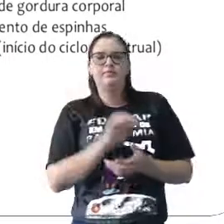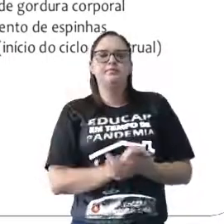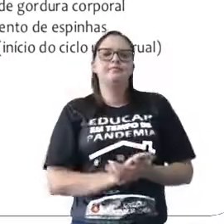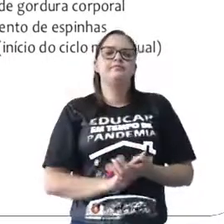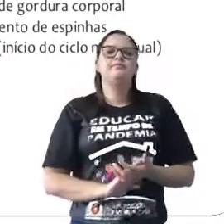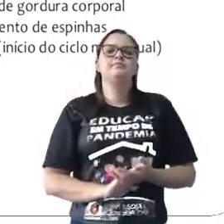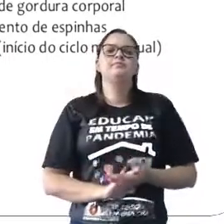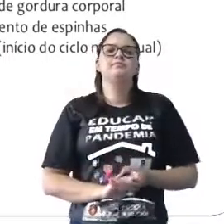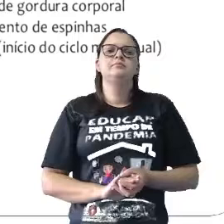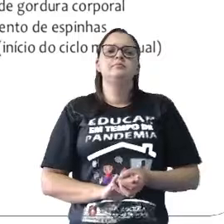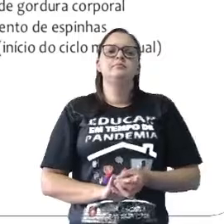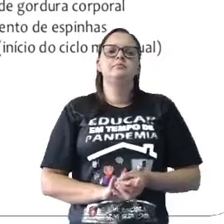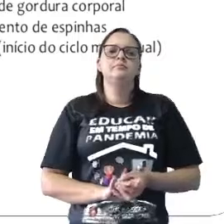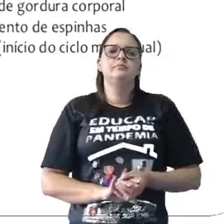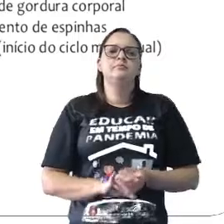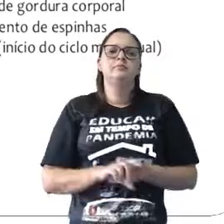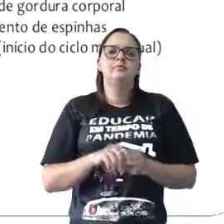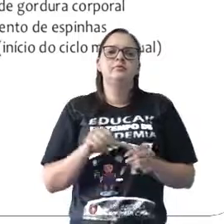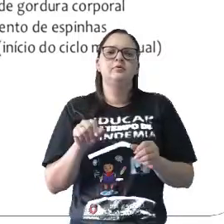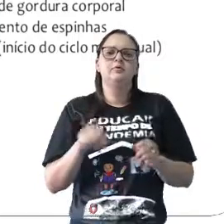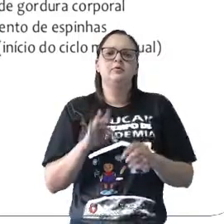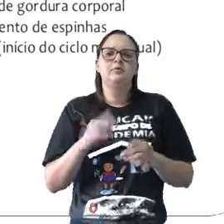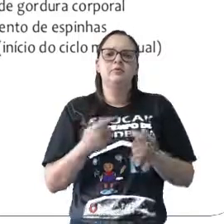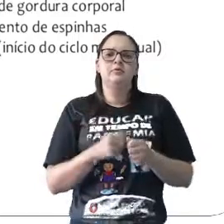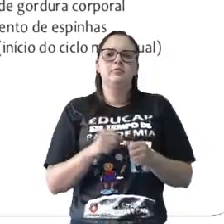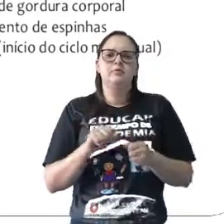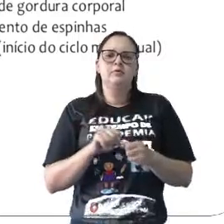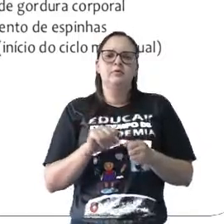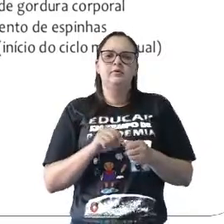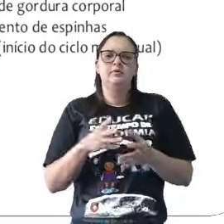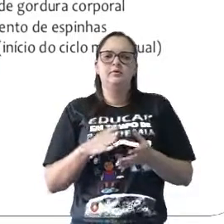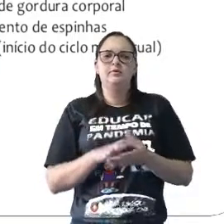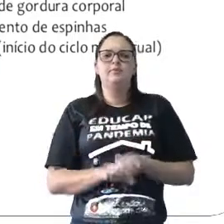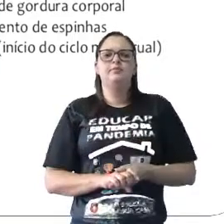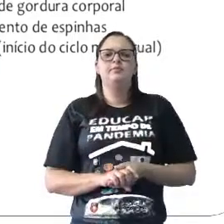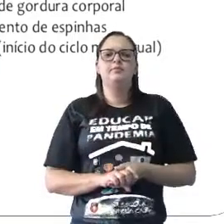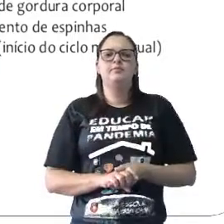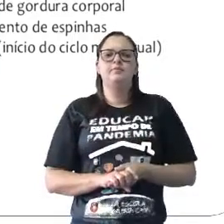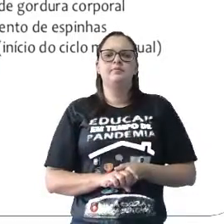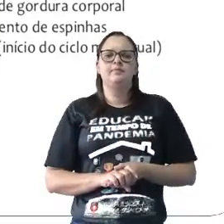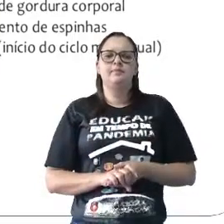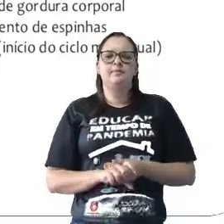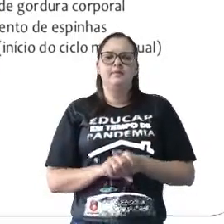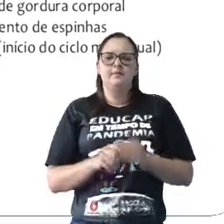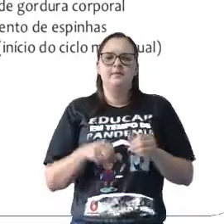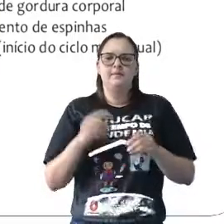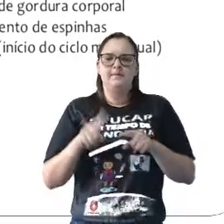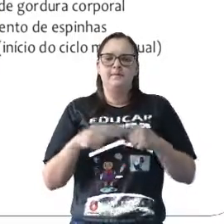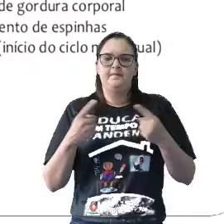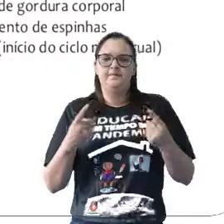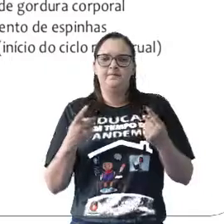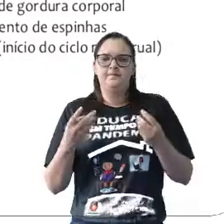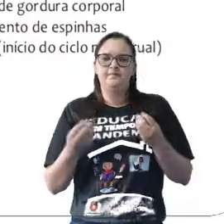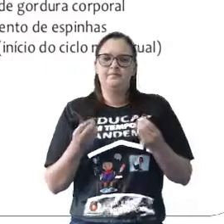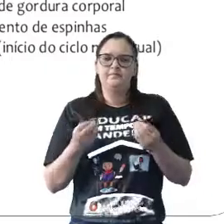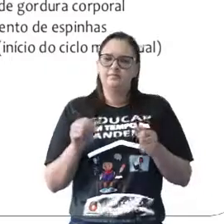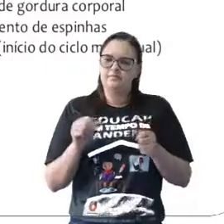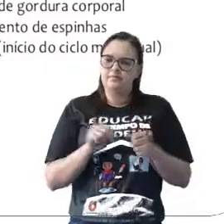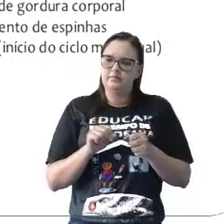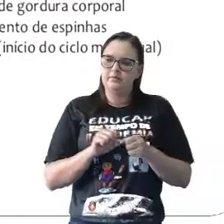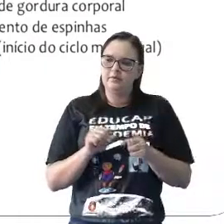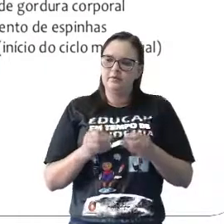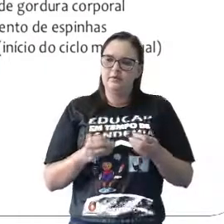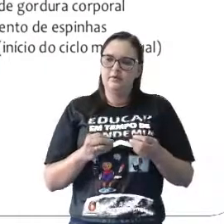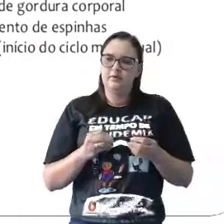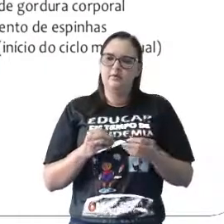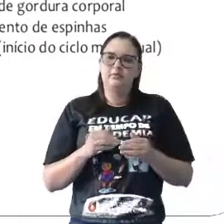ocorrer a fecundação, e tudo isso é que vai propiciar o surgimento do novo ser. Mas tudo isso acontece a partir do